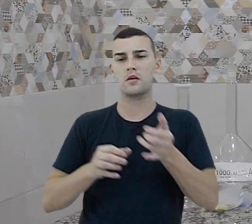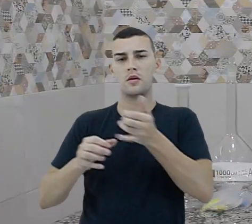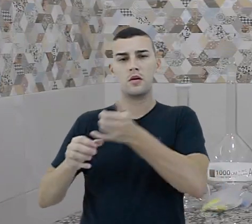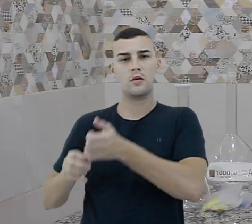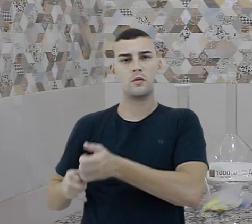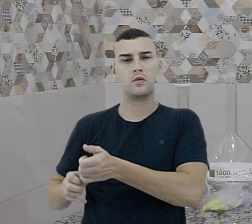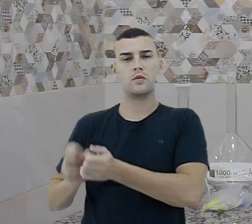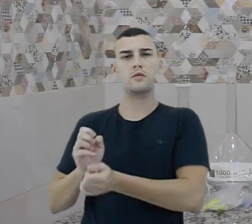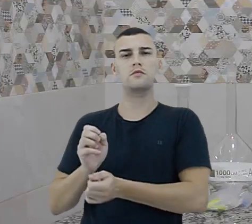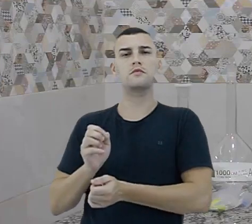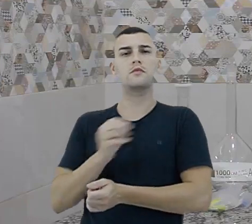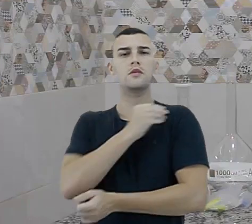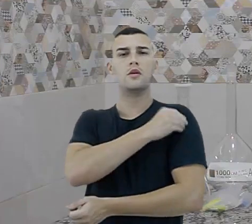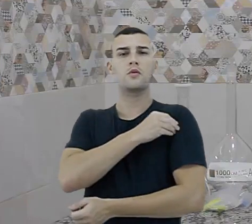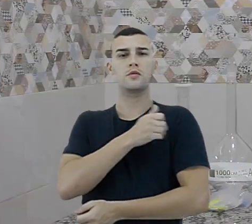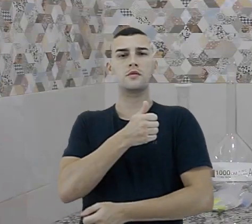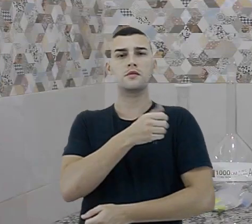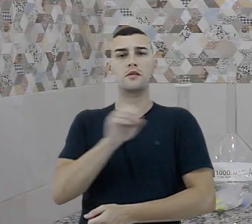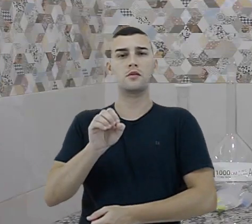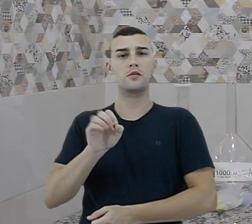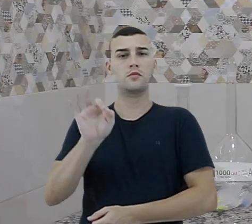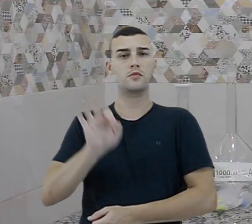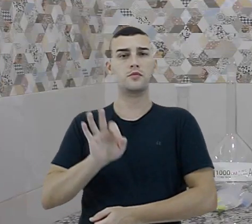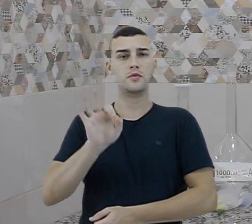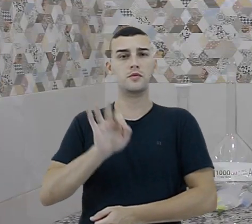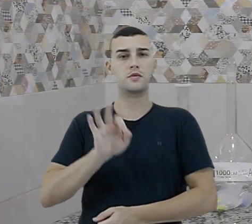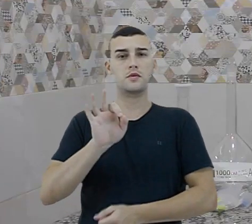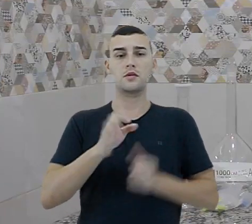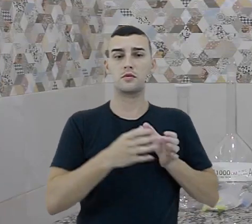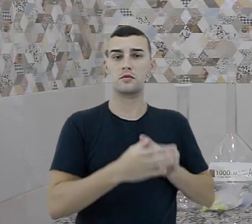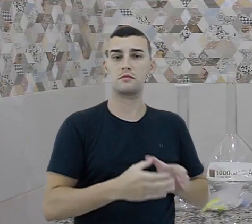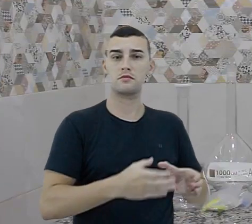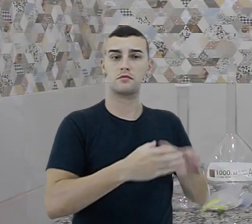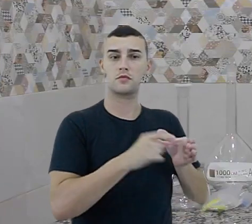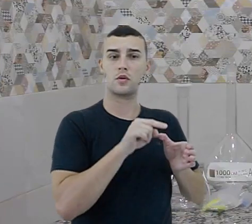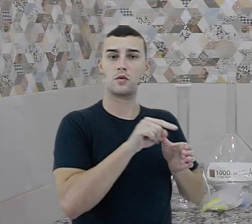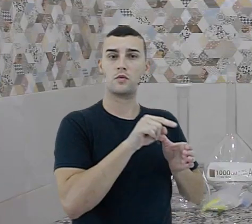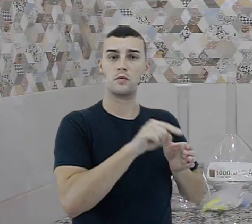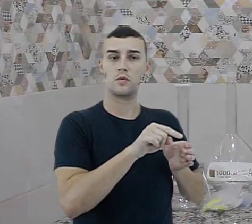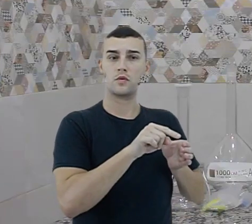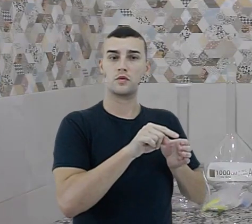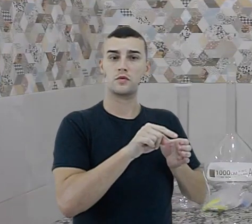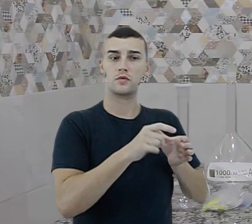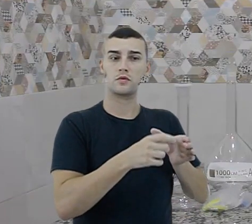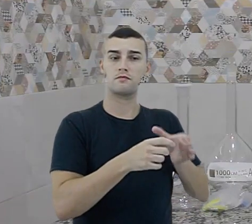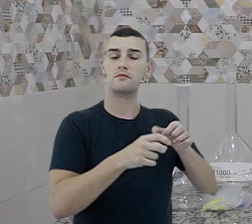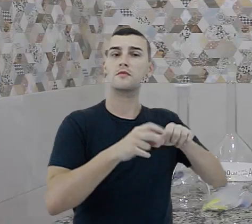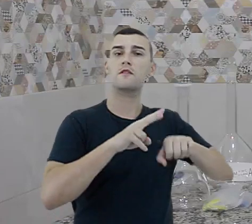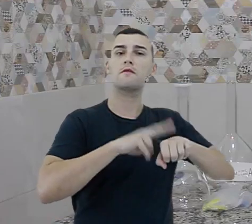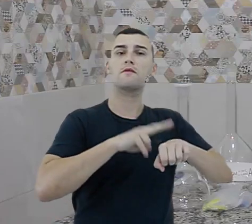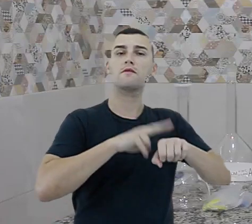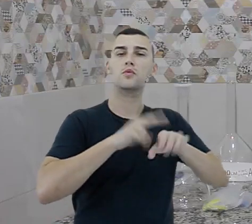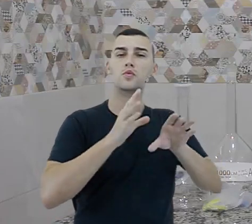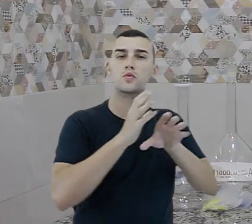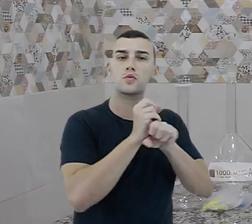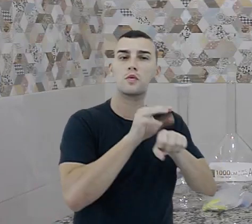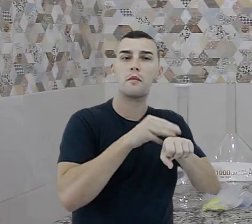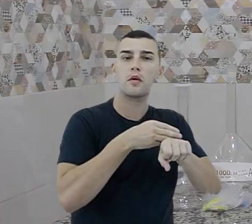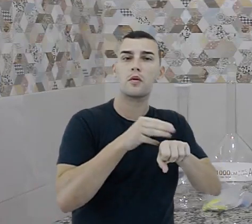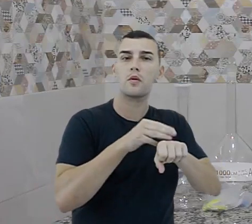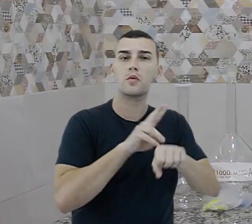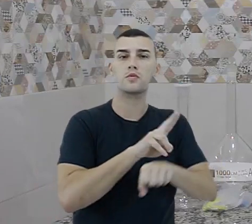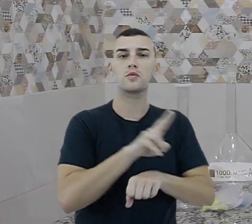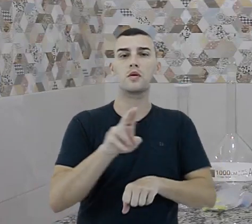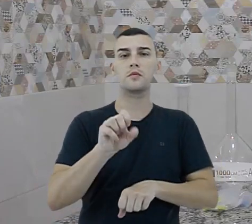para acondicionar temporariamente o álcool 100% que está nesse frasco estoque.